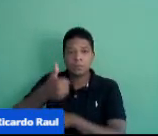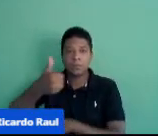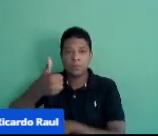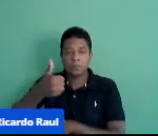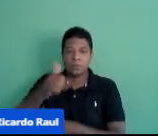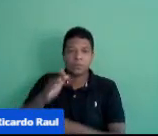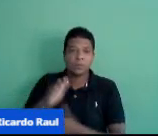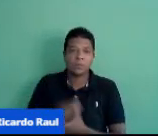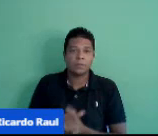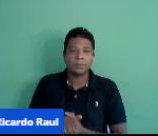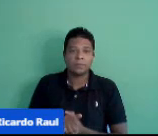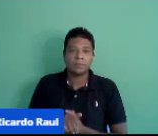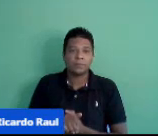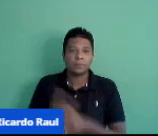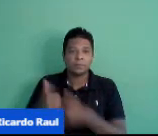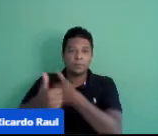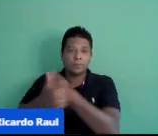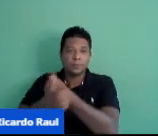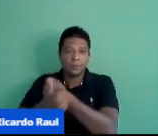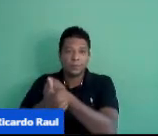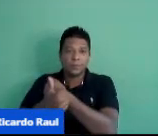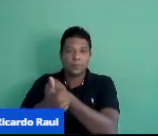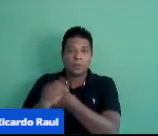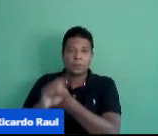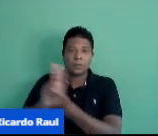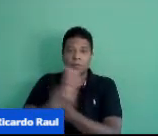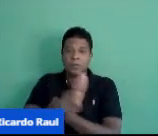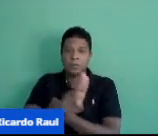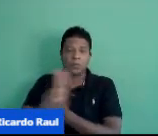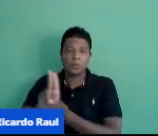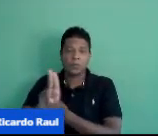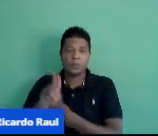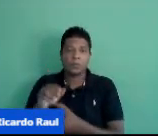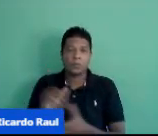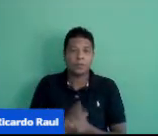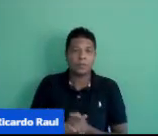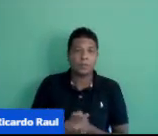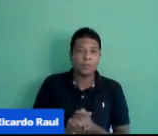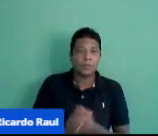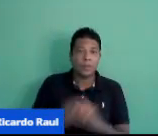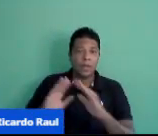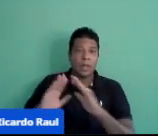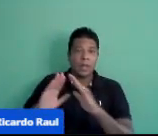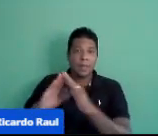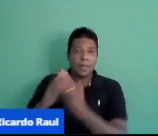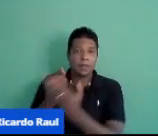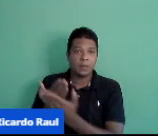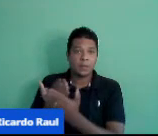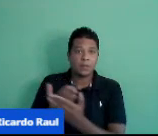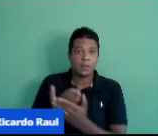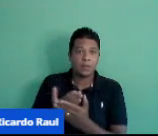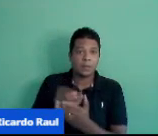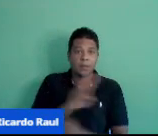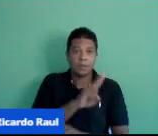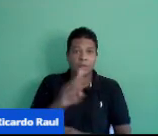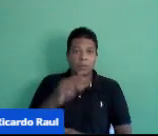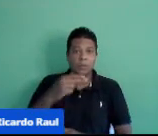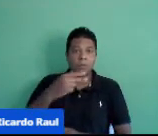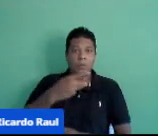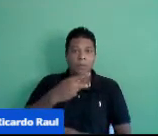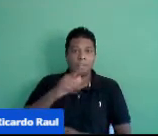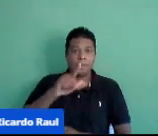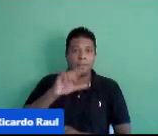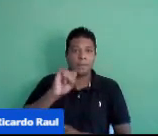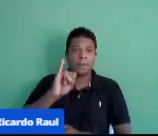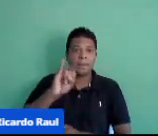né? Escreve seu nome. No Prínio, nós trabalhamos com o WhatsApp.